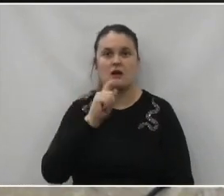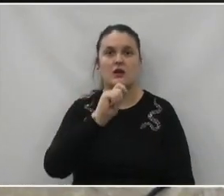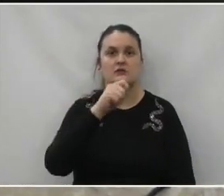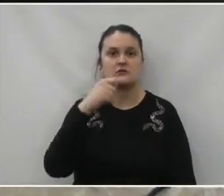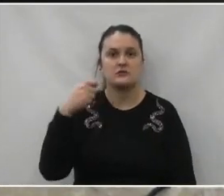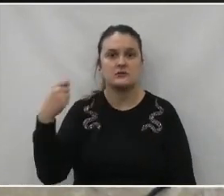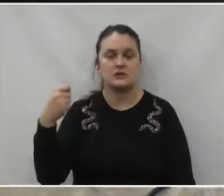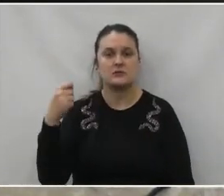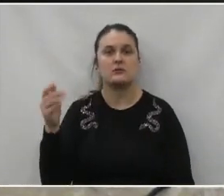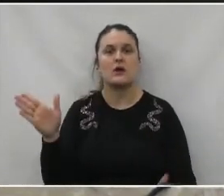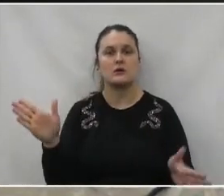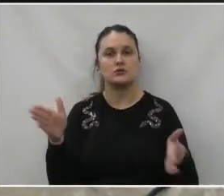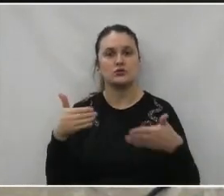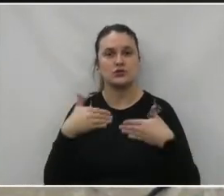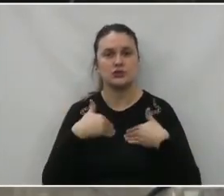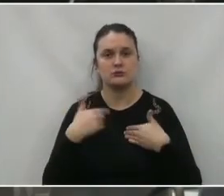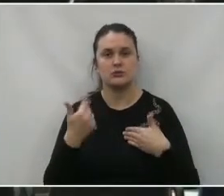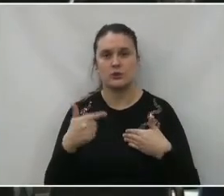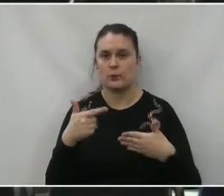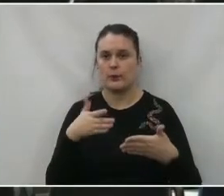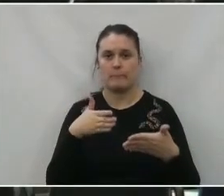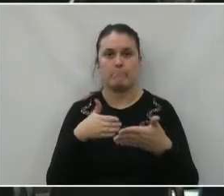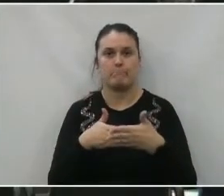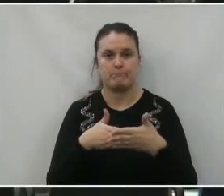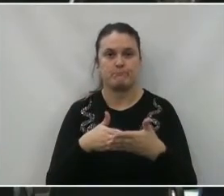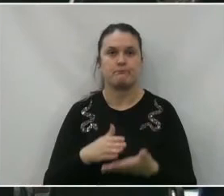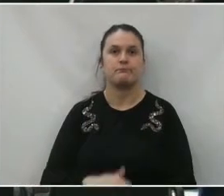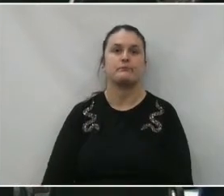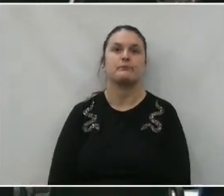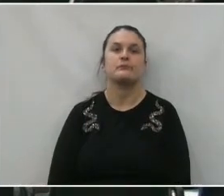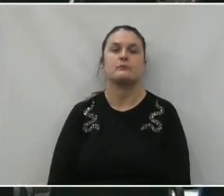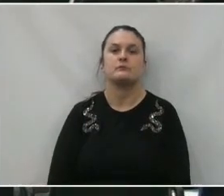Associação Autismo Sem Barreiras.